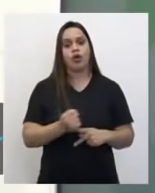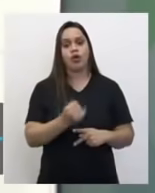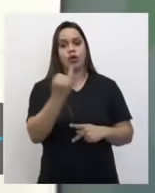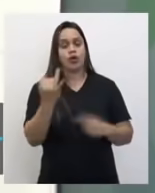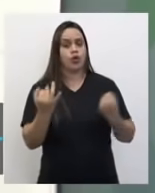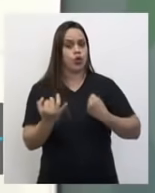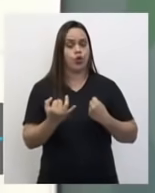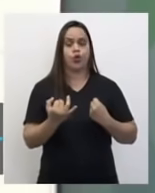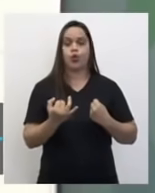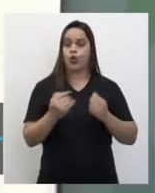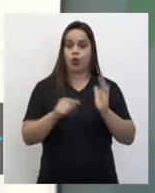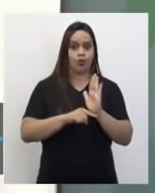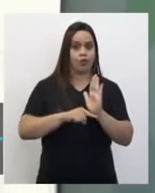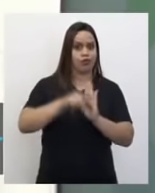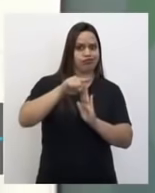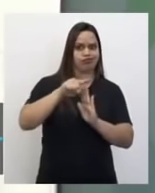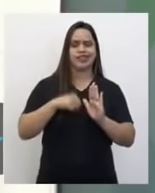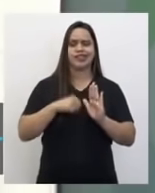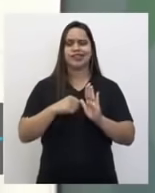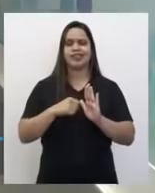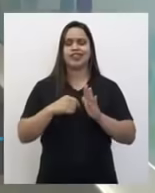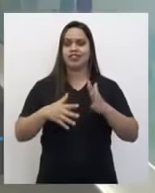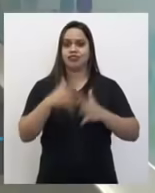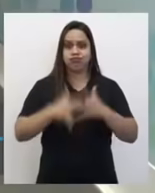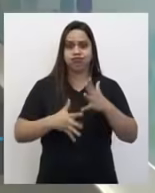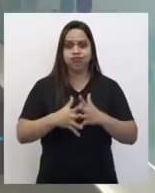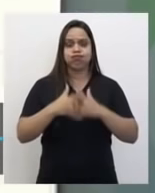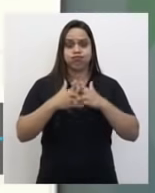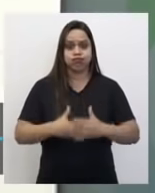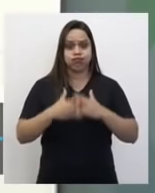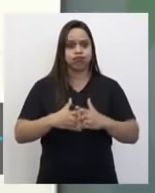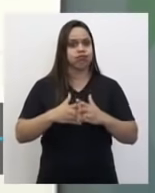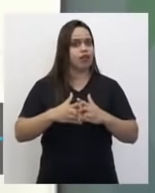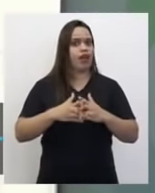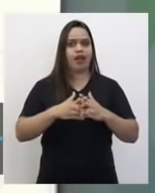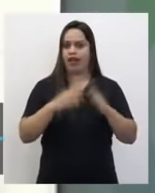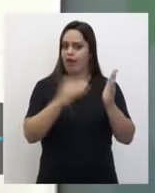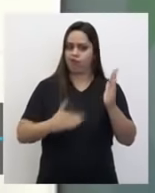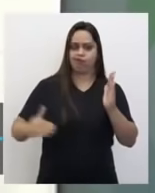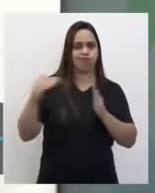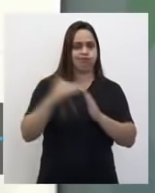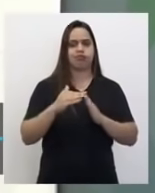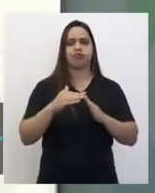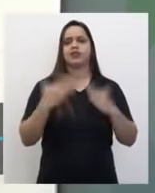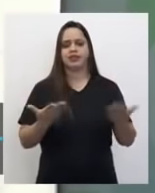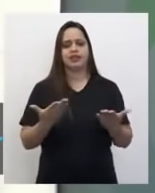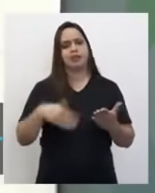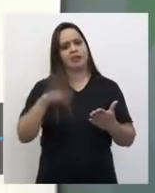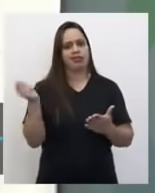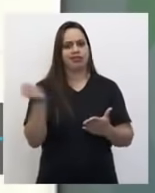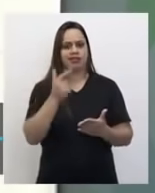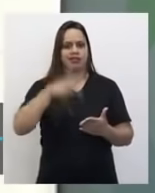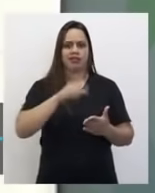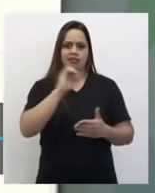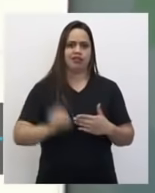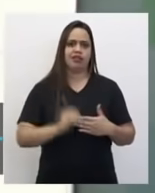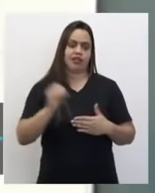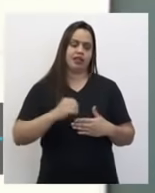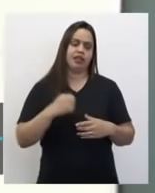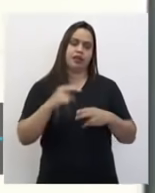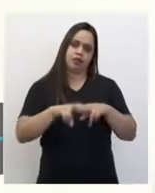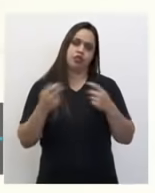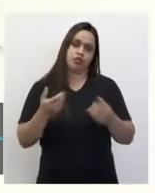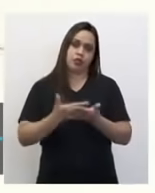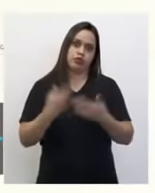complexidade ultrapassa ali um um centro de mídias ou uma escola, né? Justamente tem gente faz anos de faculdade para isso.